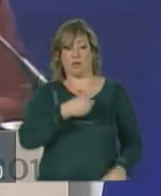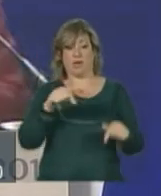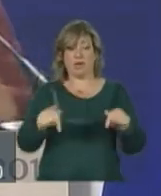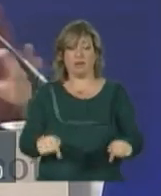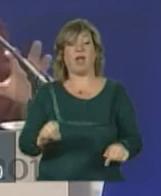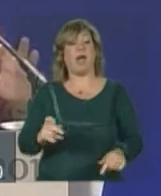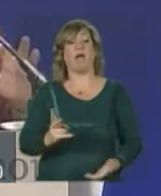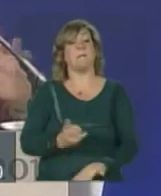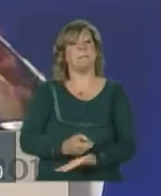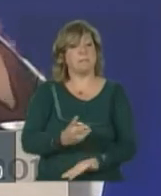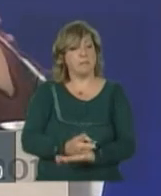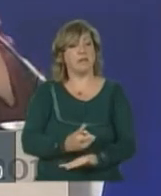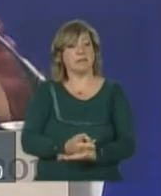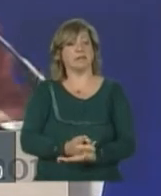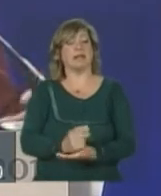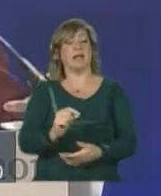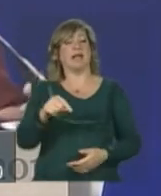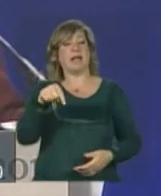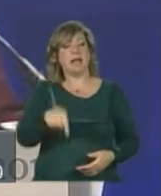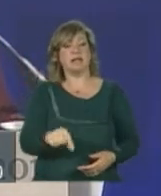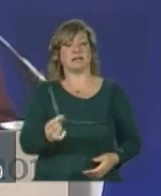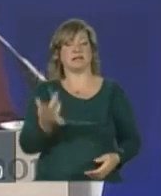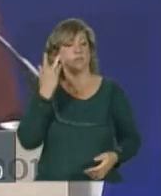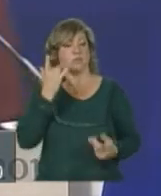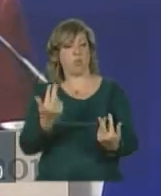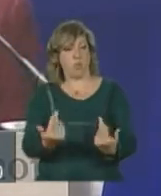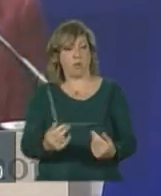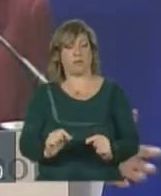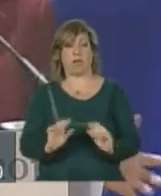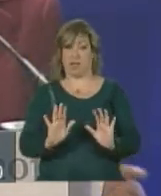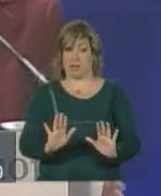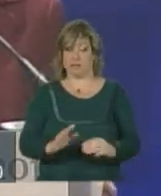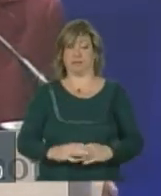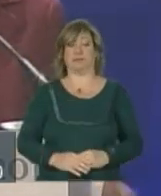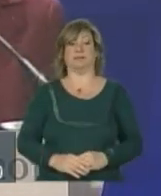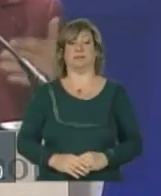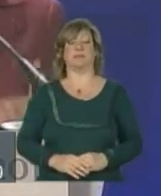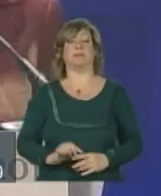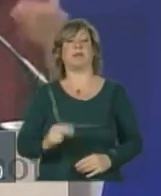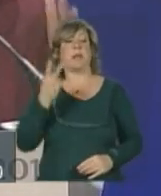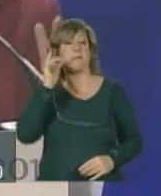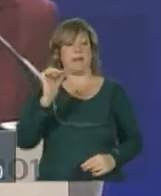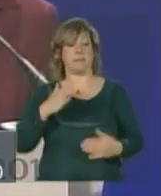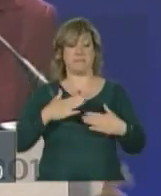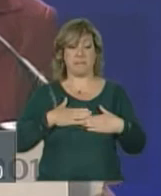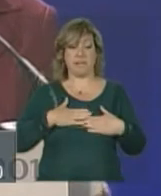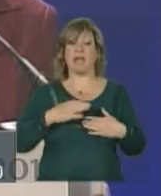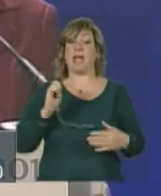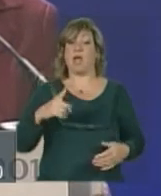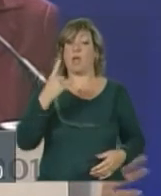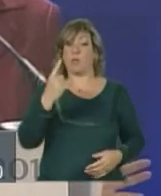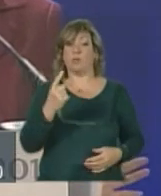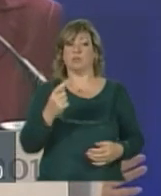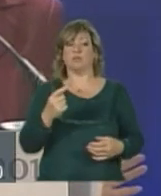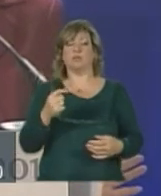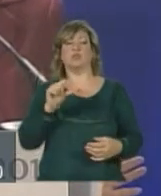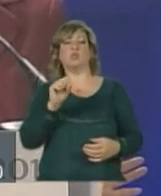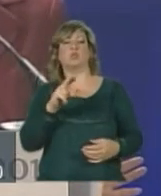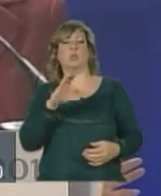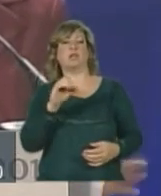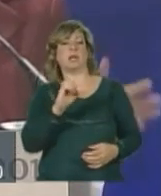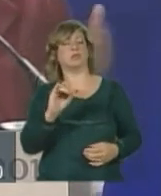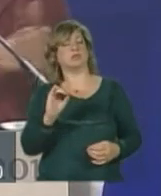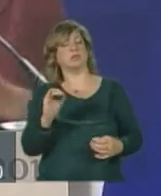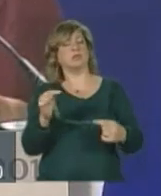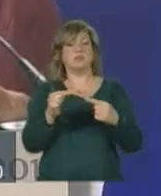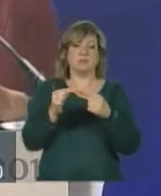manter essa característica. Agora, para mim, é um sucesso relativo, não é um sucesso